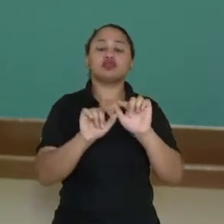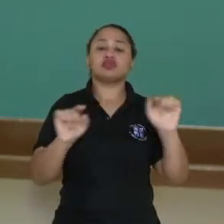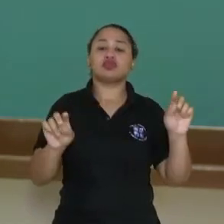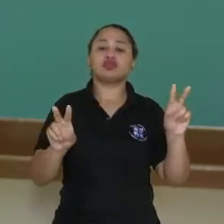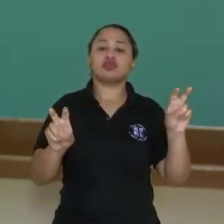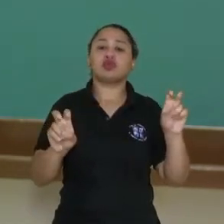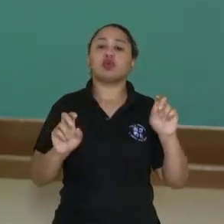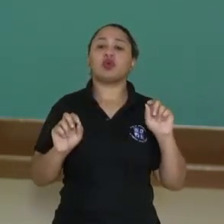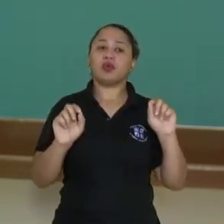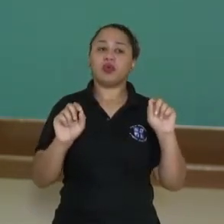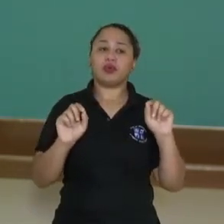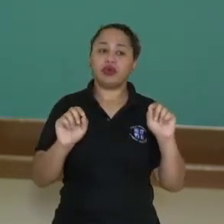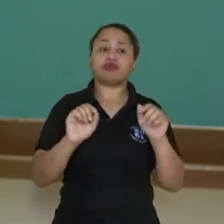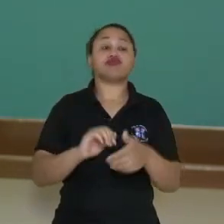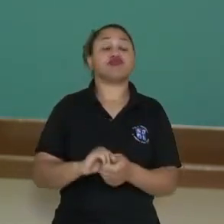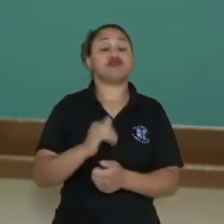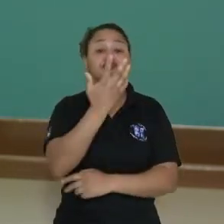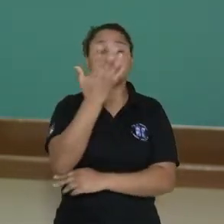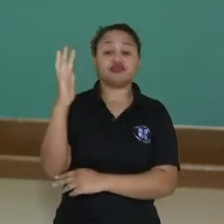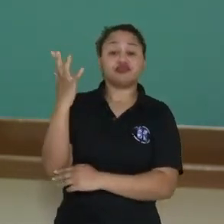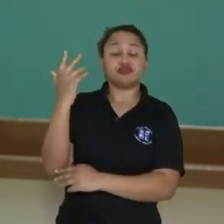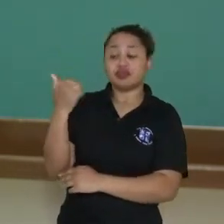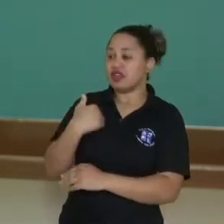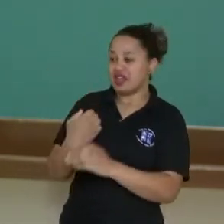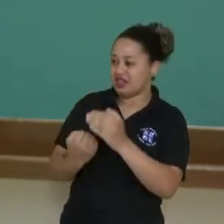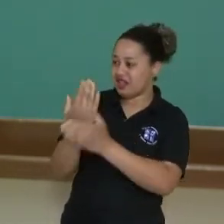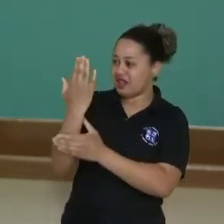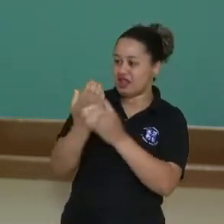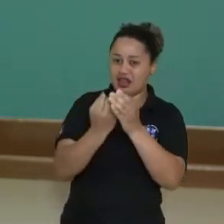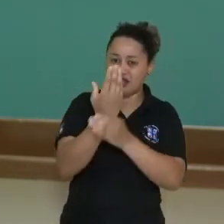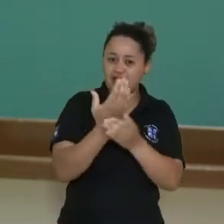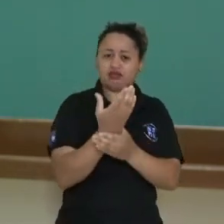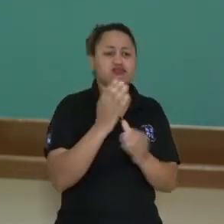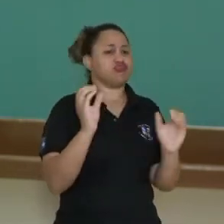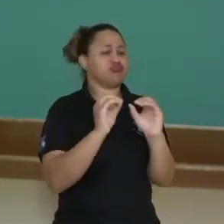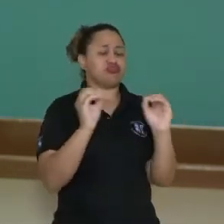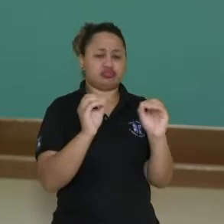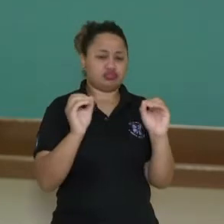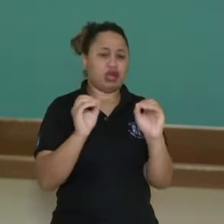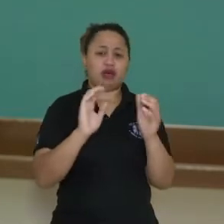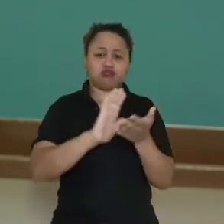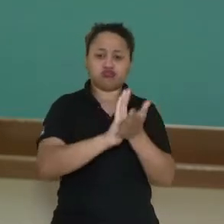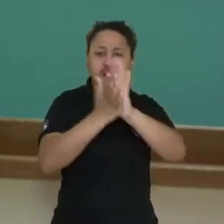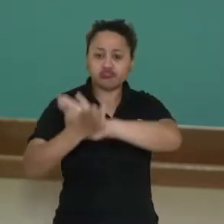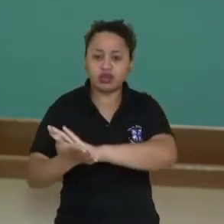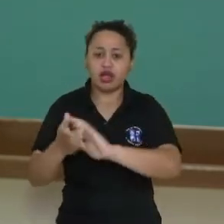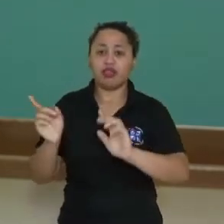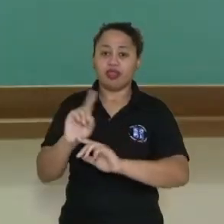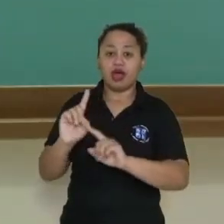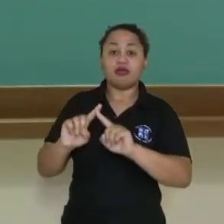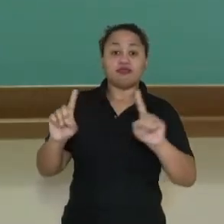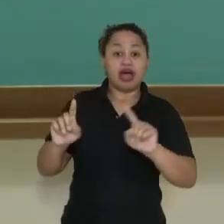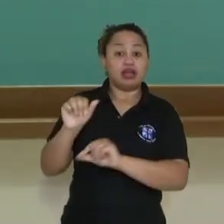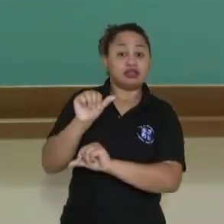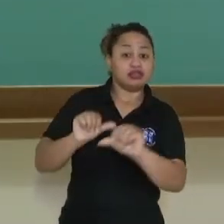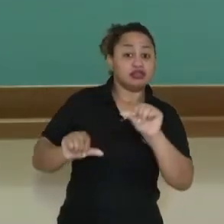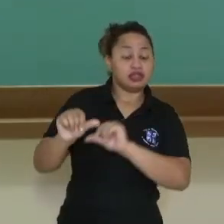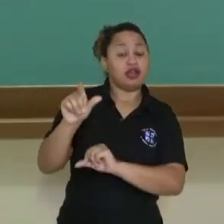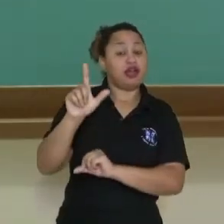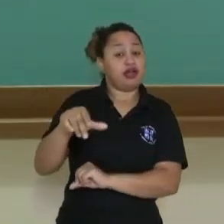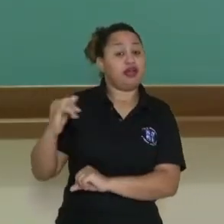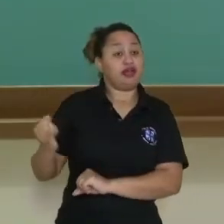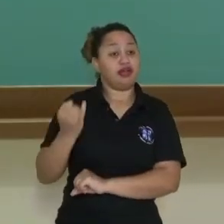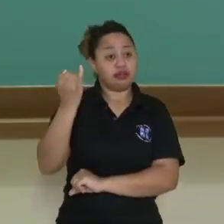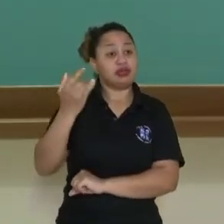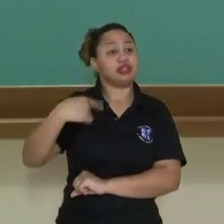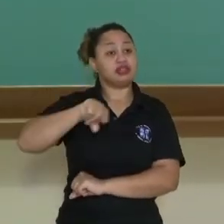de Lavoisier: na natureza nada se cria, nada se destrói, mas tudo se transforma. Isso é bastante importante também